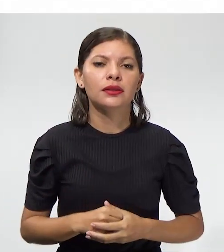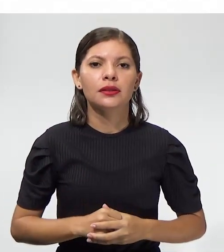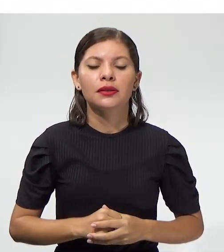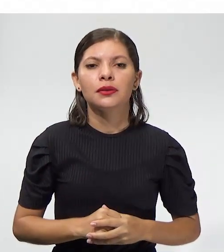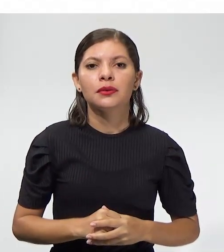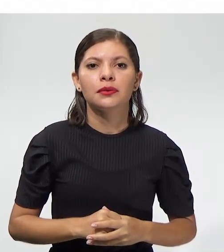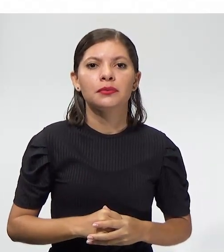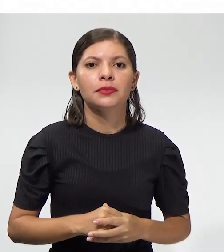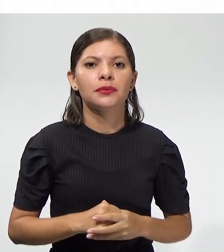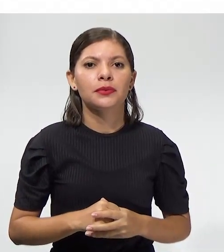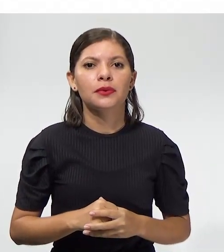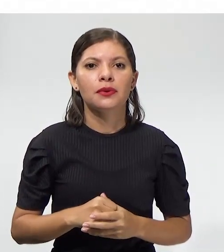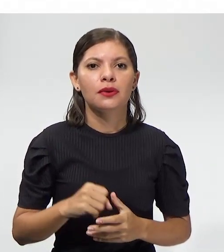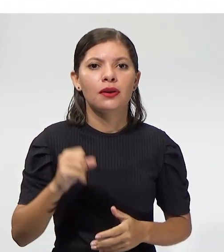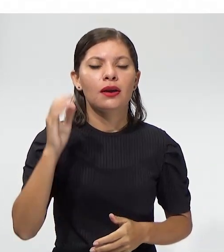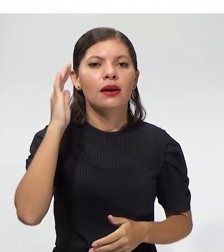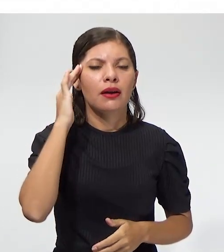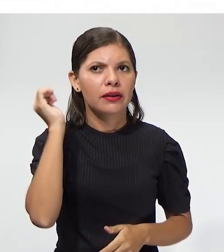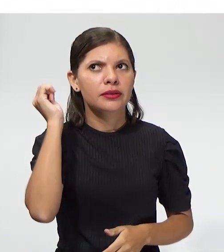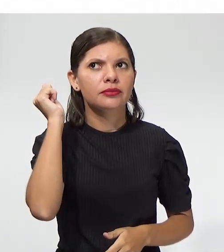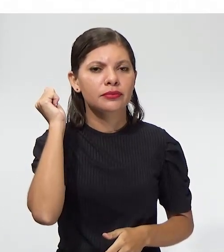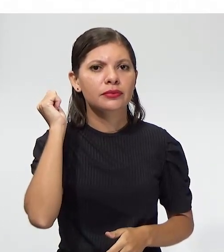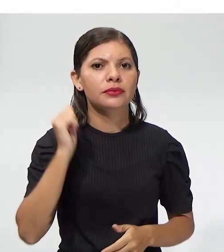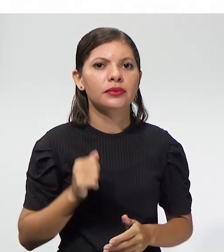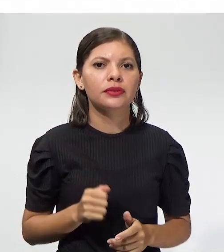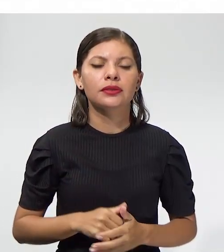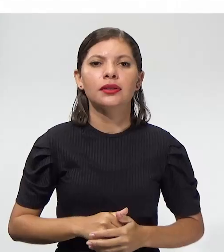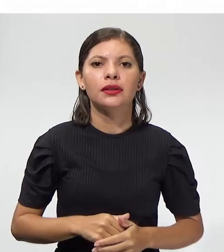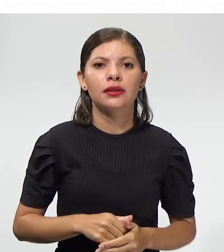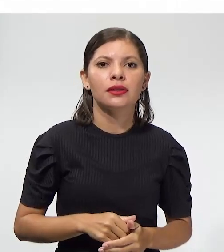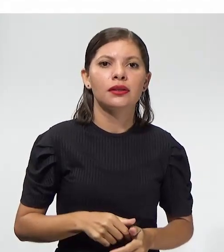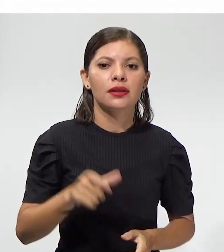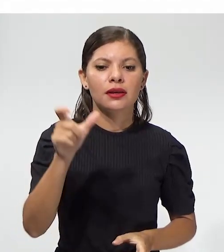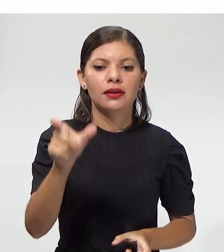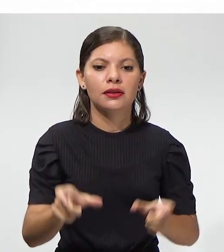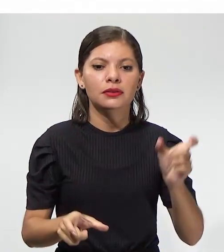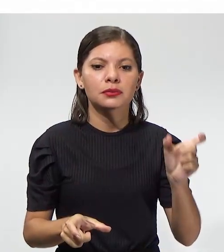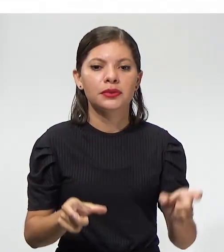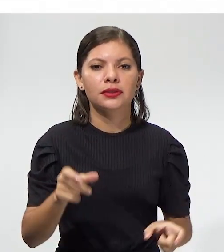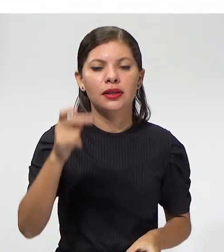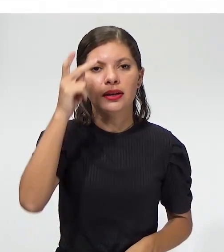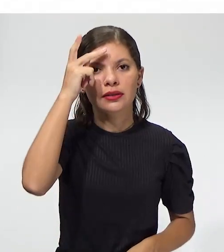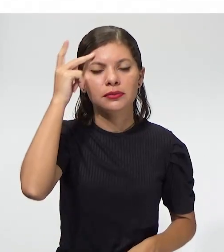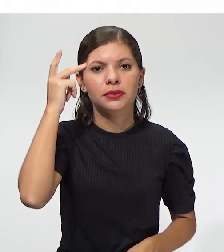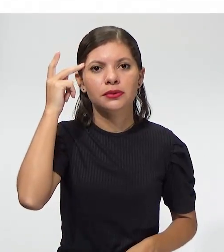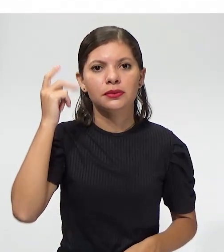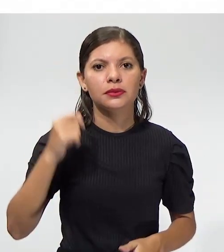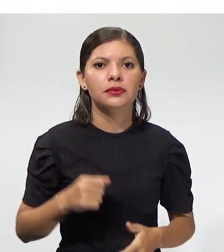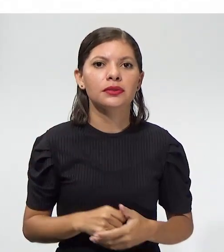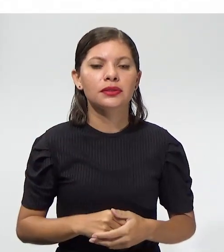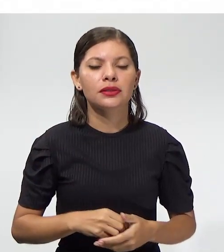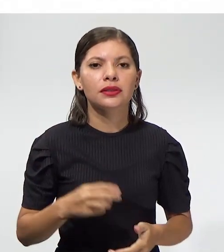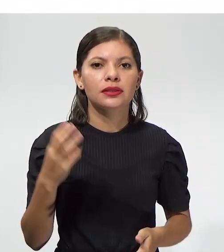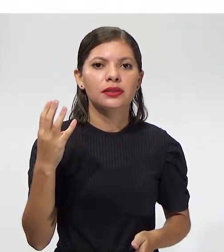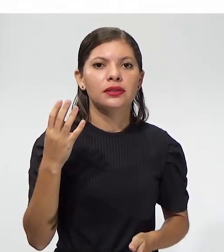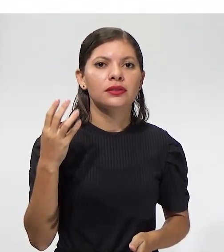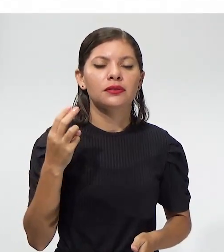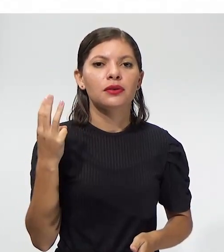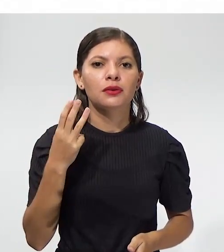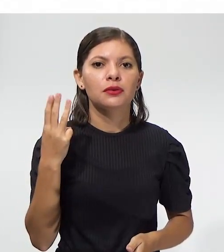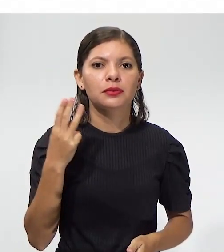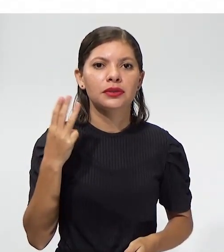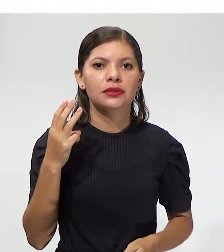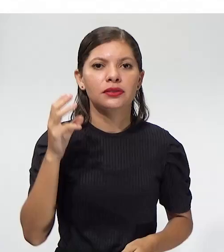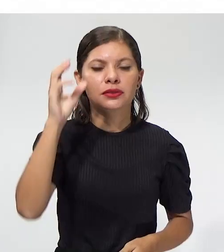forma de compreender a humanidade. Então, essas 3 formas de conhecer, não conseguimos